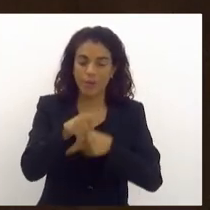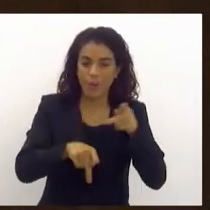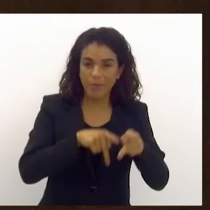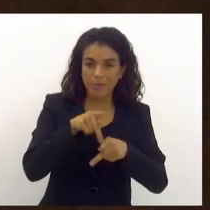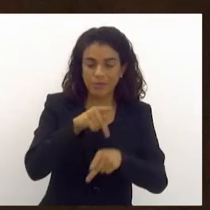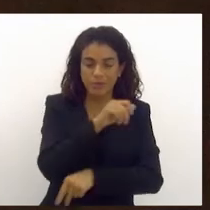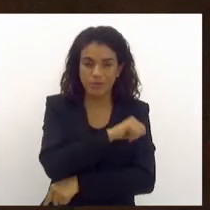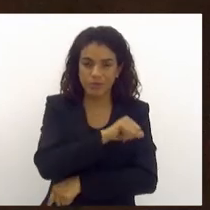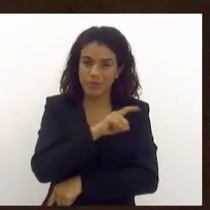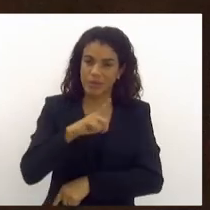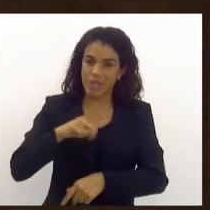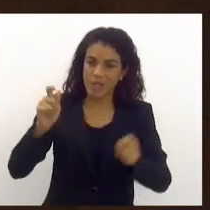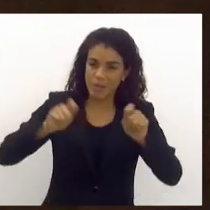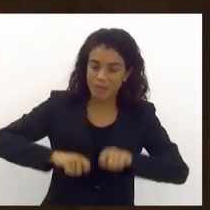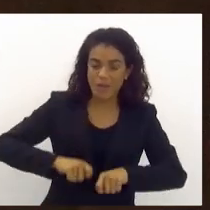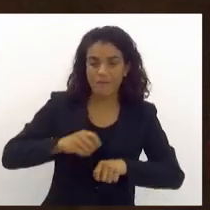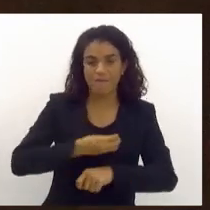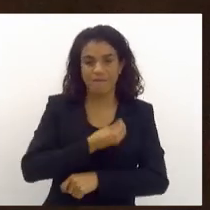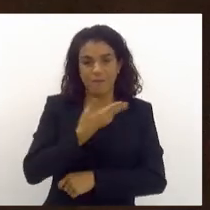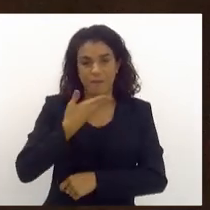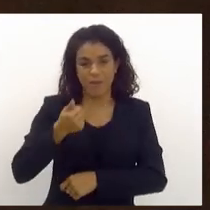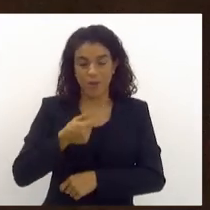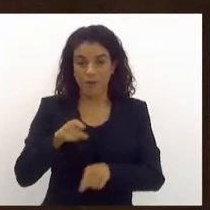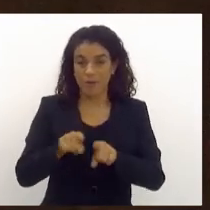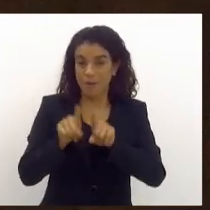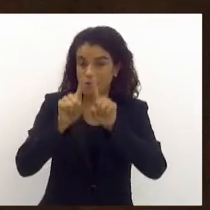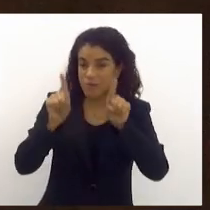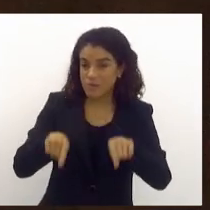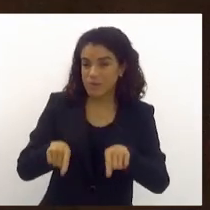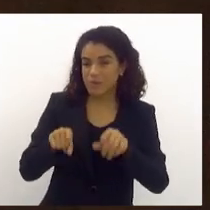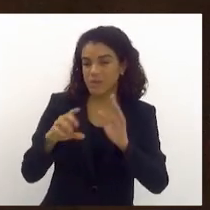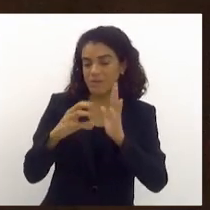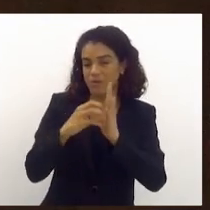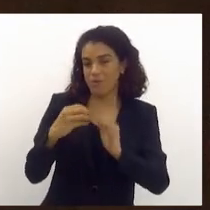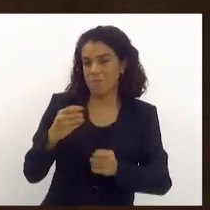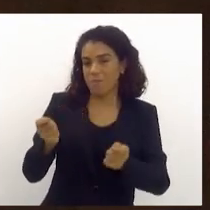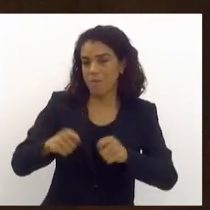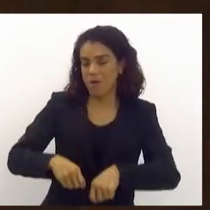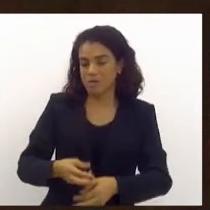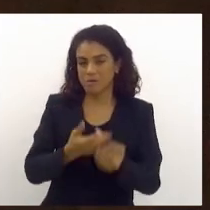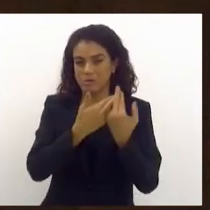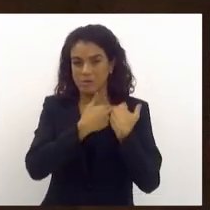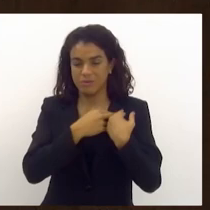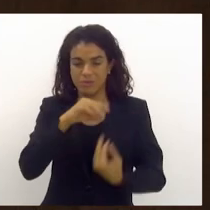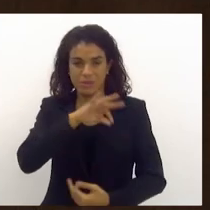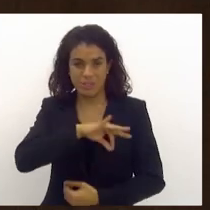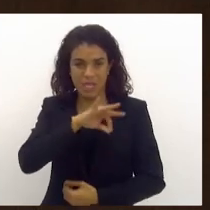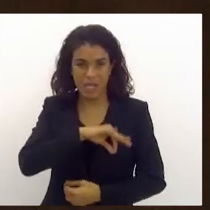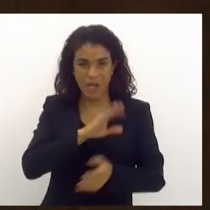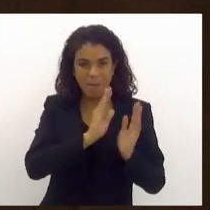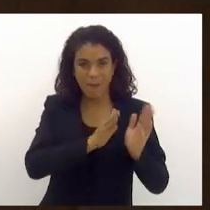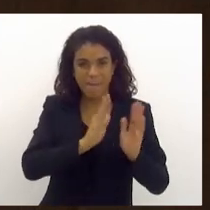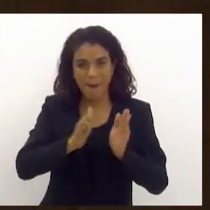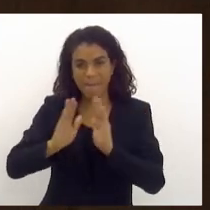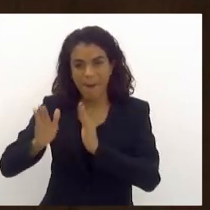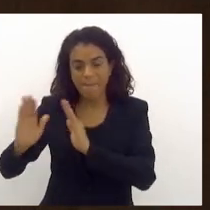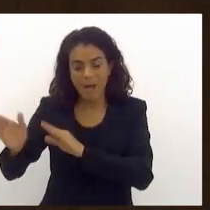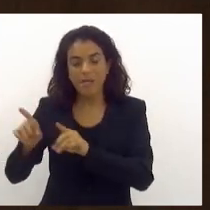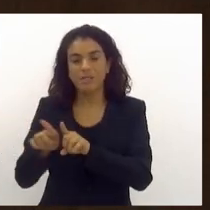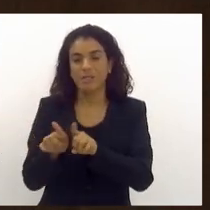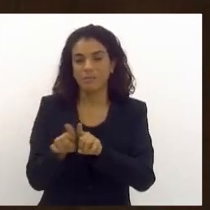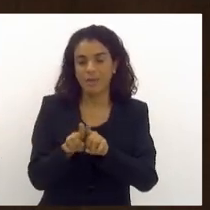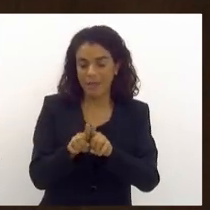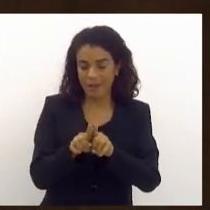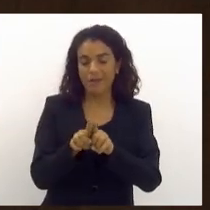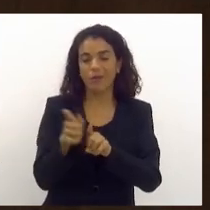a capacidade de viver melhor. E o servidor possa, com responsabilidade, receber o seu salário em dia e conseguir cada